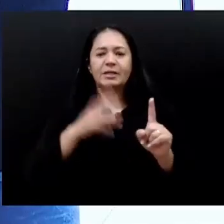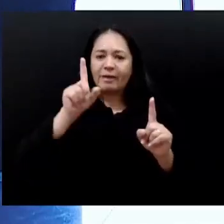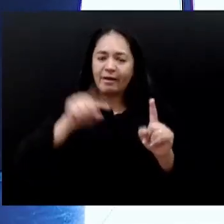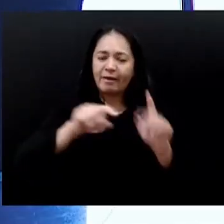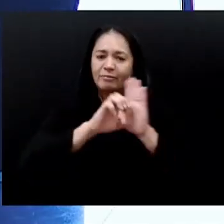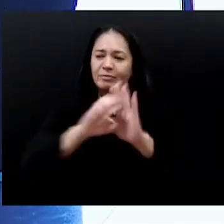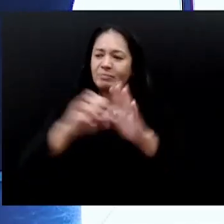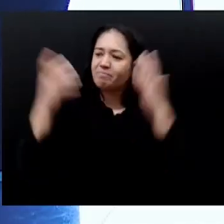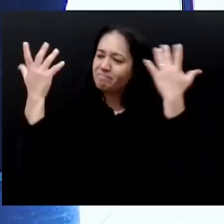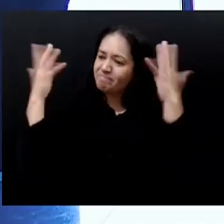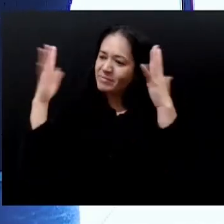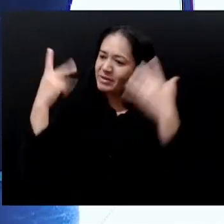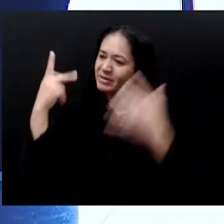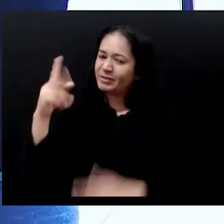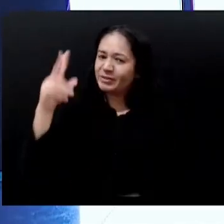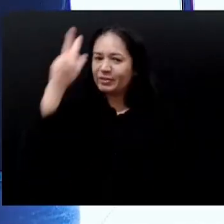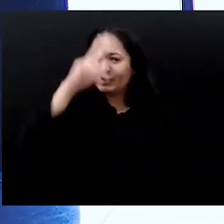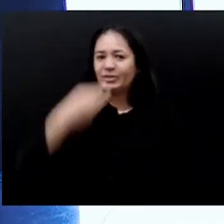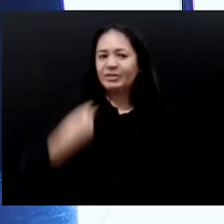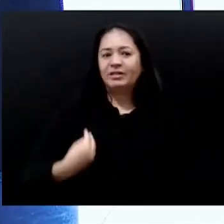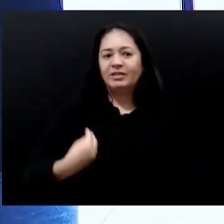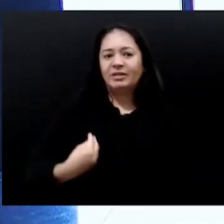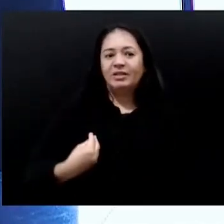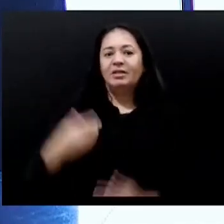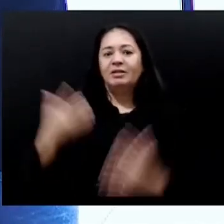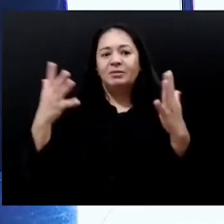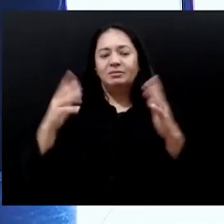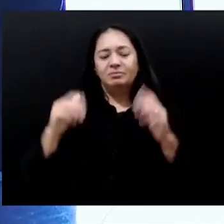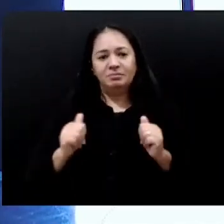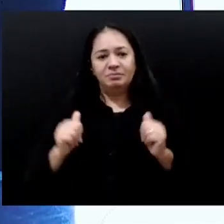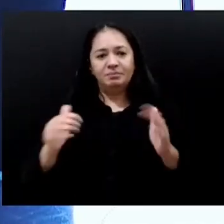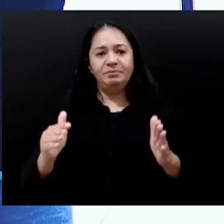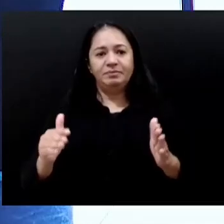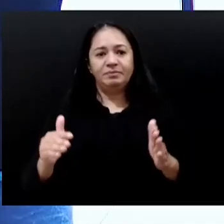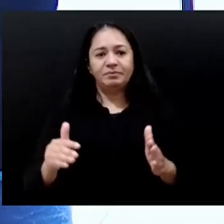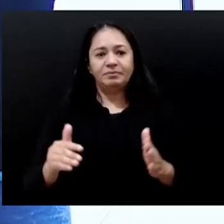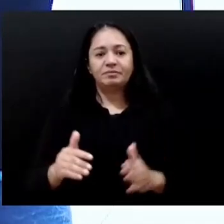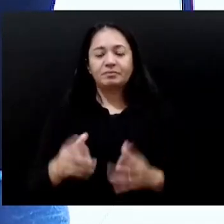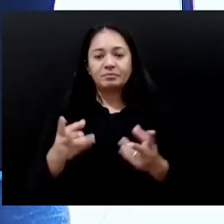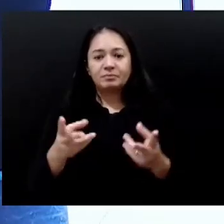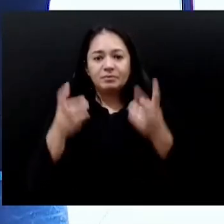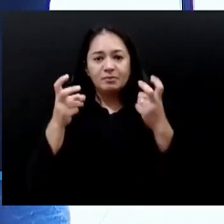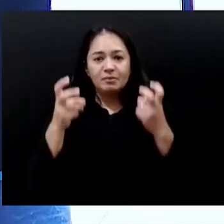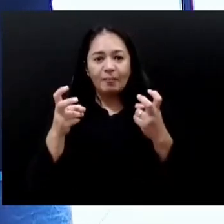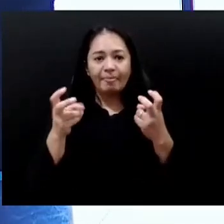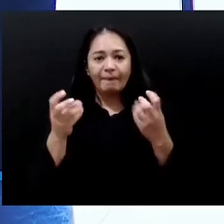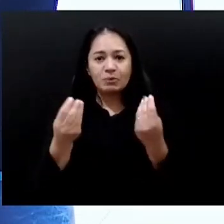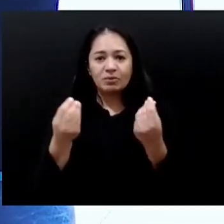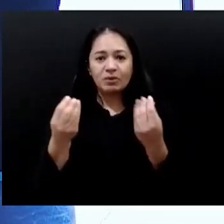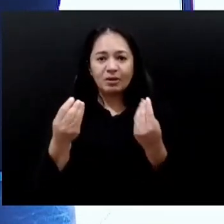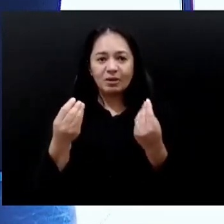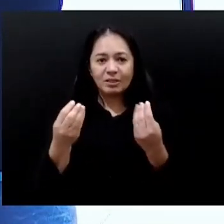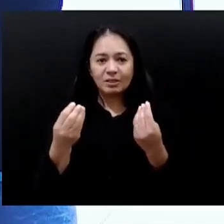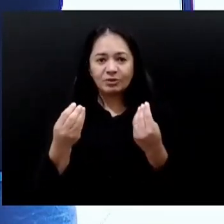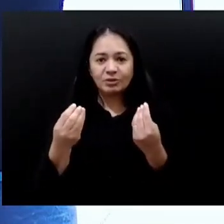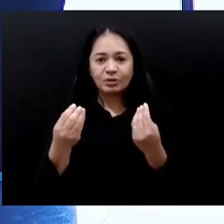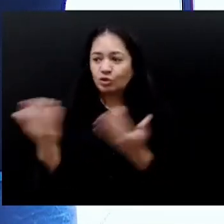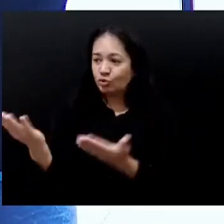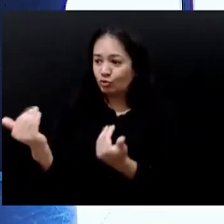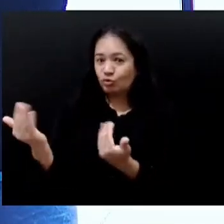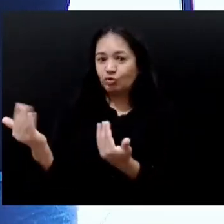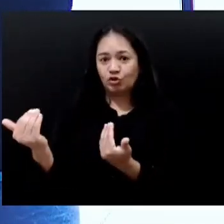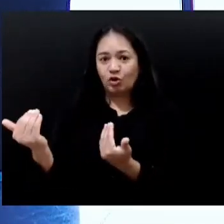trajetória, Igor, e parabéns por essa iniciativa de reconhecer num jovem como o